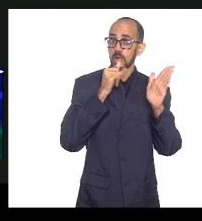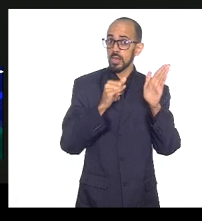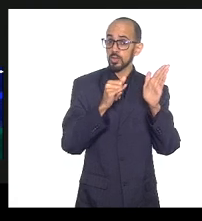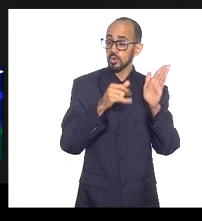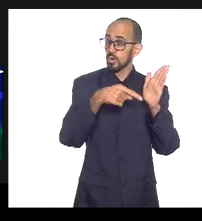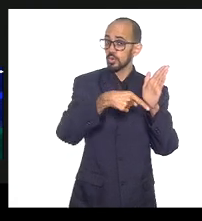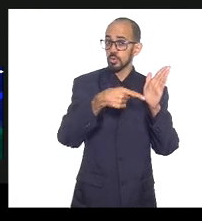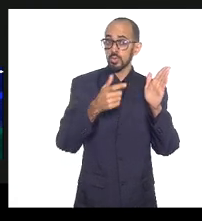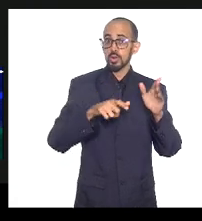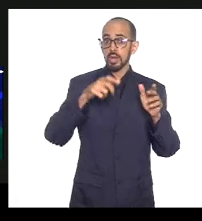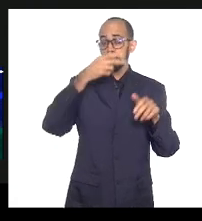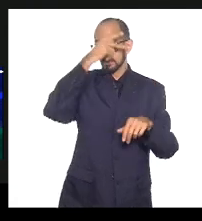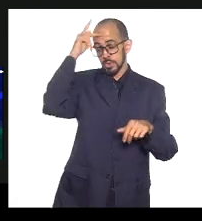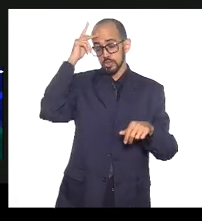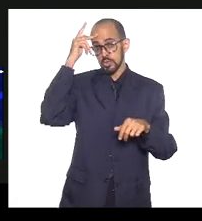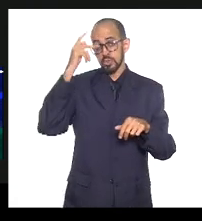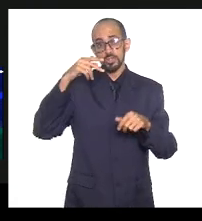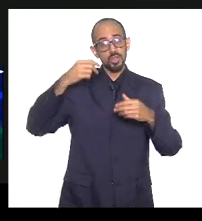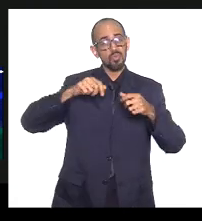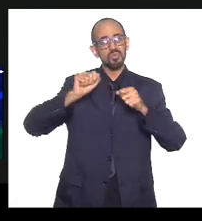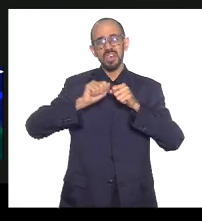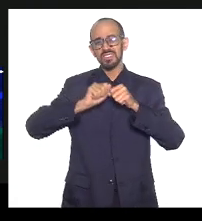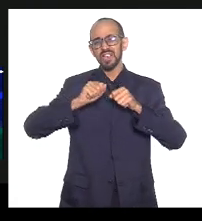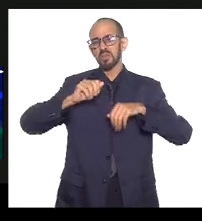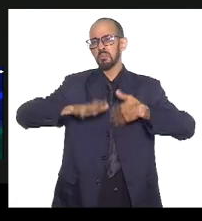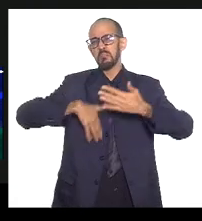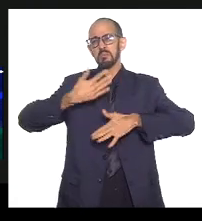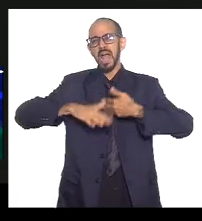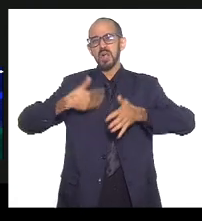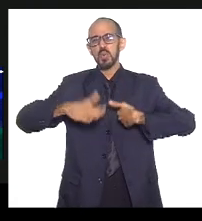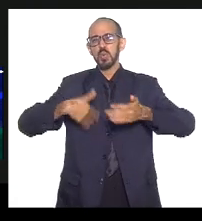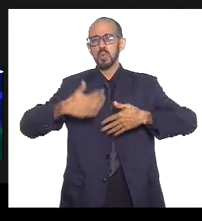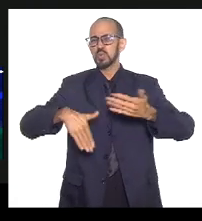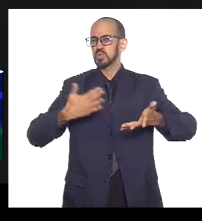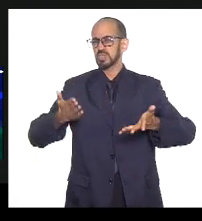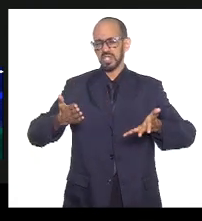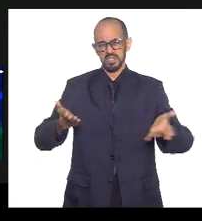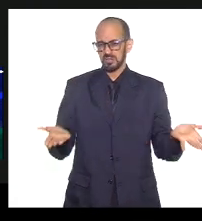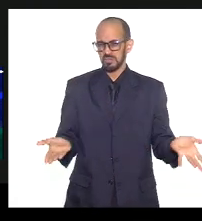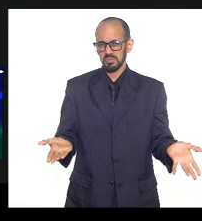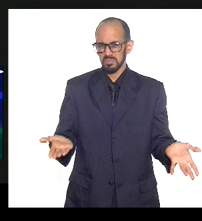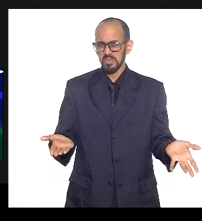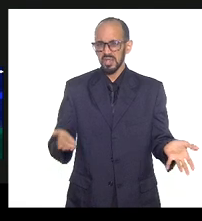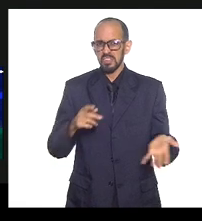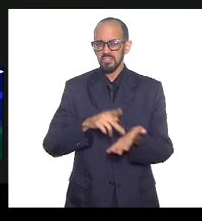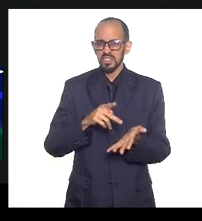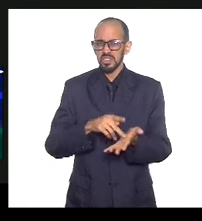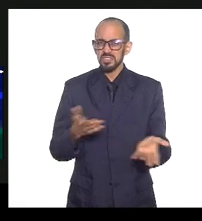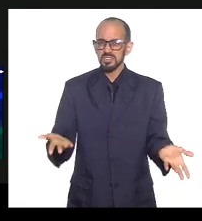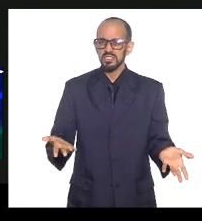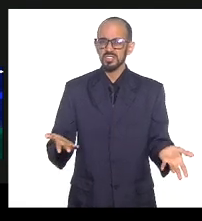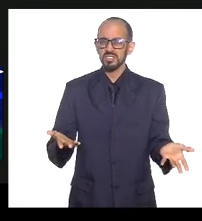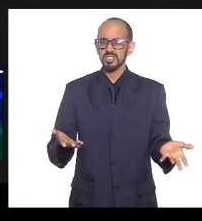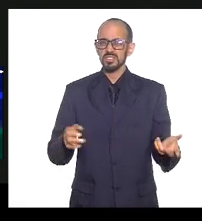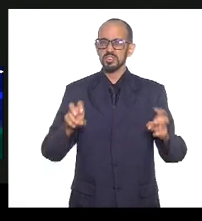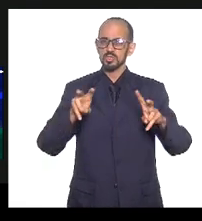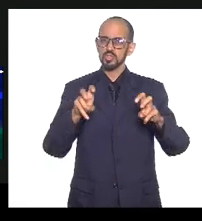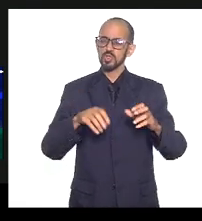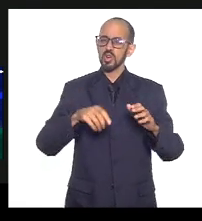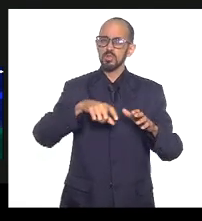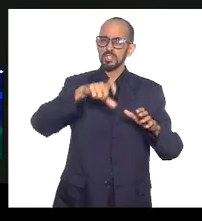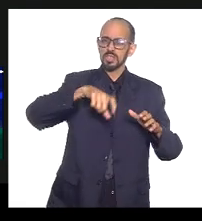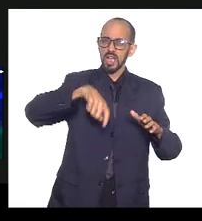são estão fazendo uma verdadeira farra uma verdadeira farra com esse negócio da bilhetagem